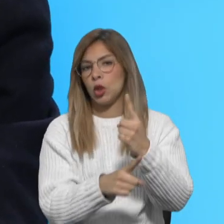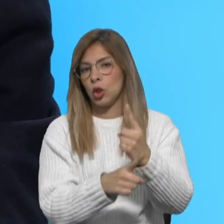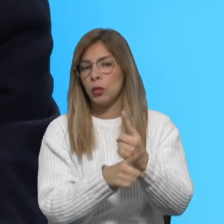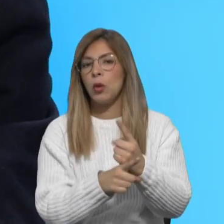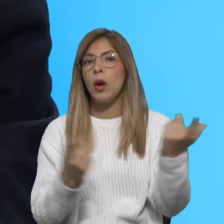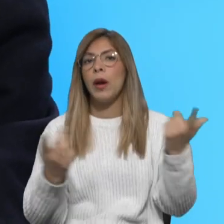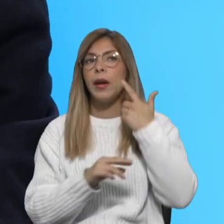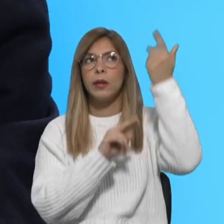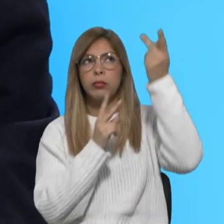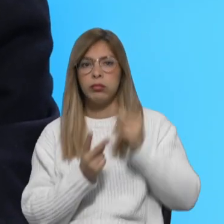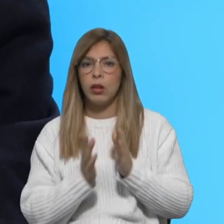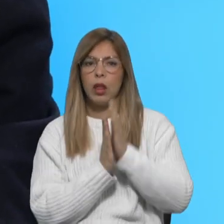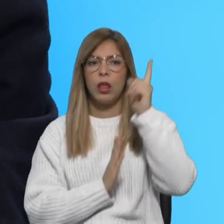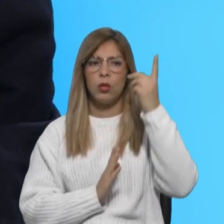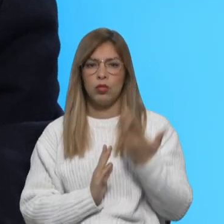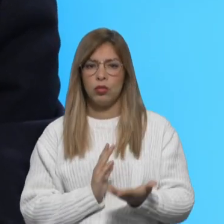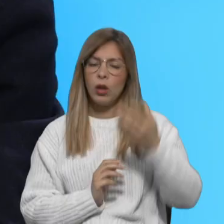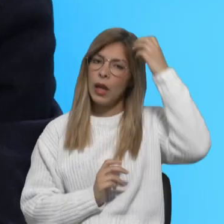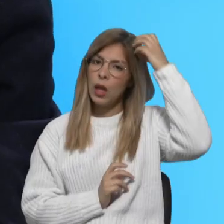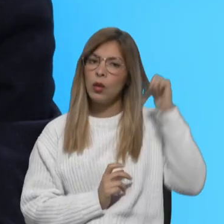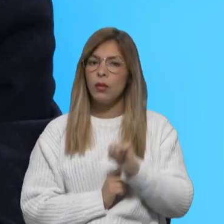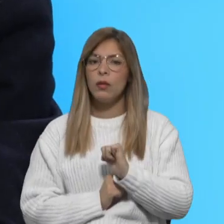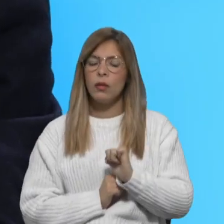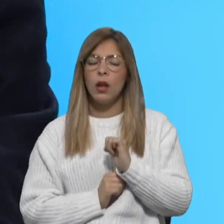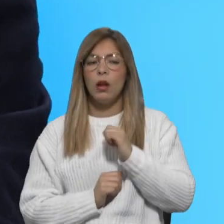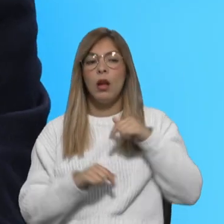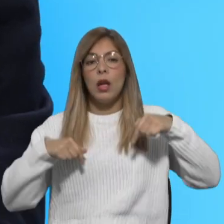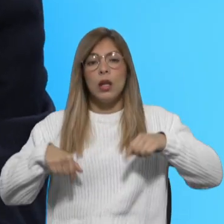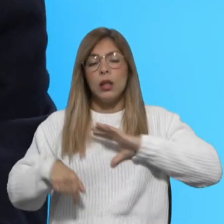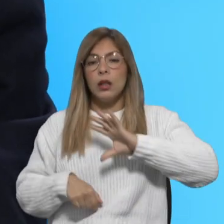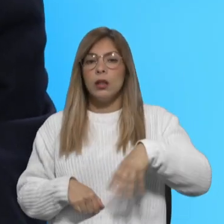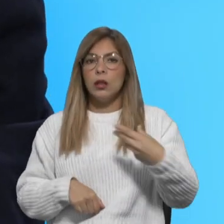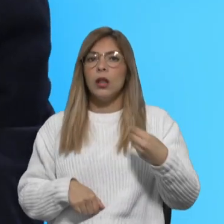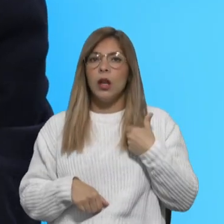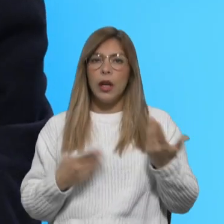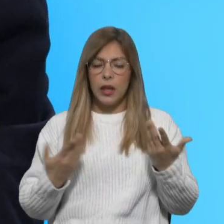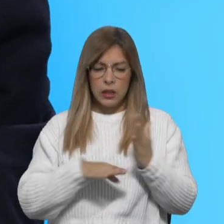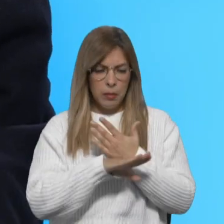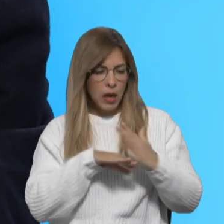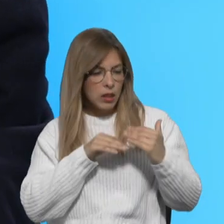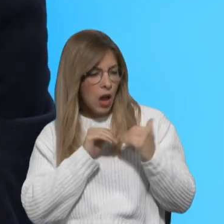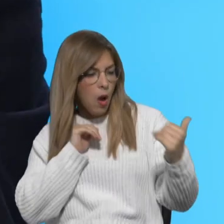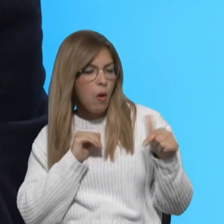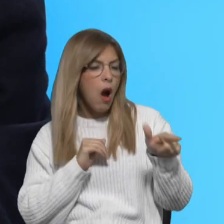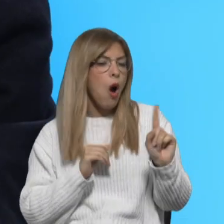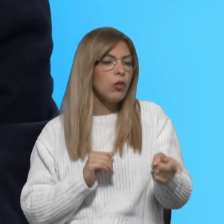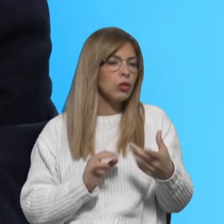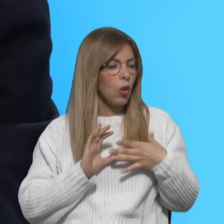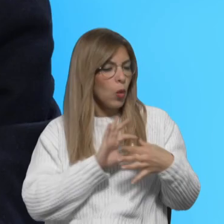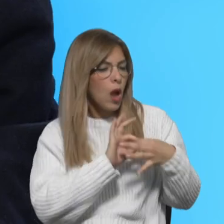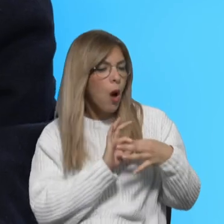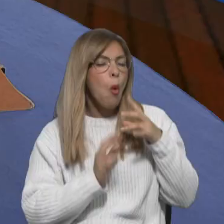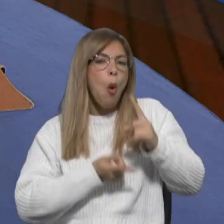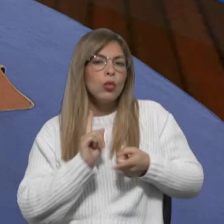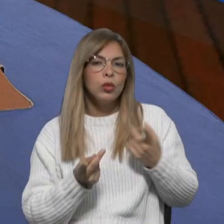Terra, e a descobrirmos aquilo que nos separa, aquilo que nos une, e a trabalharmos no que nos une para este